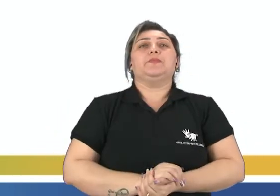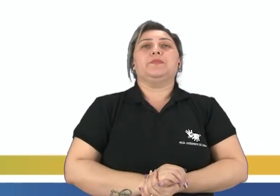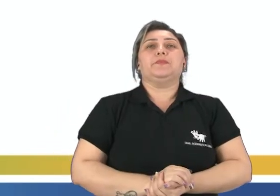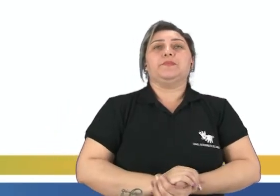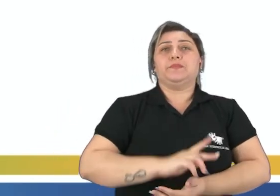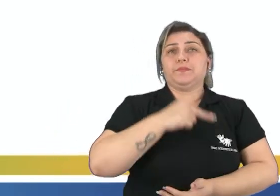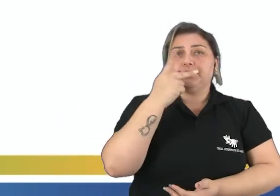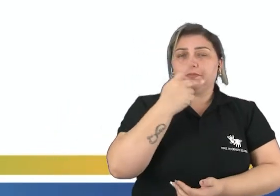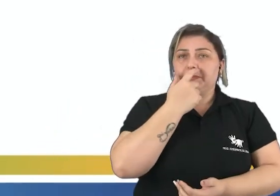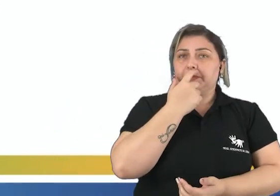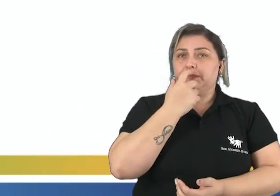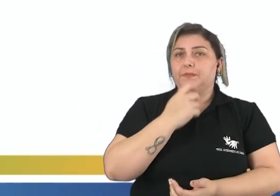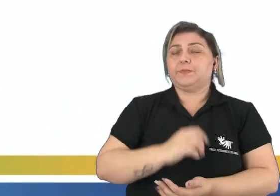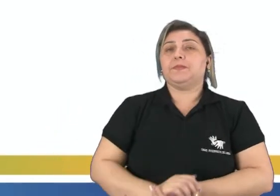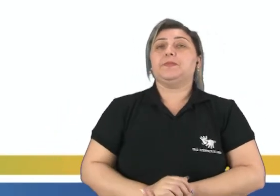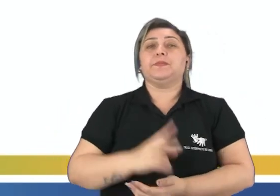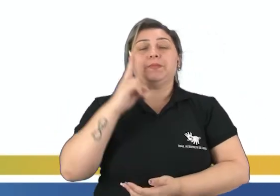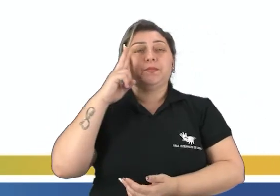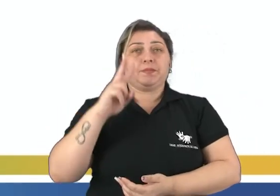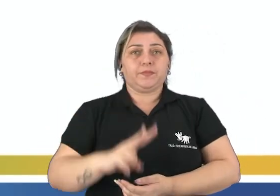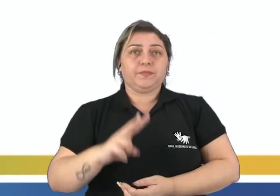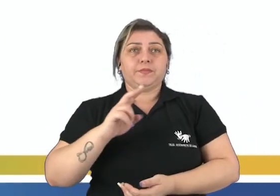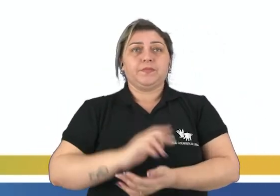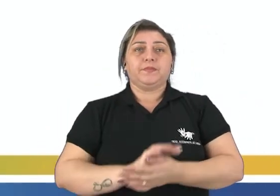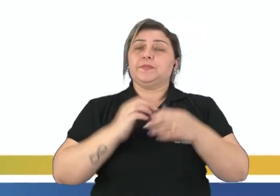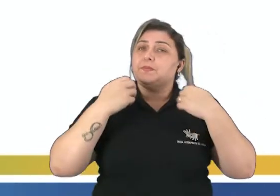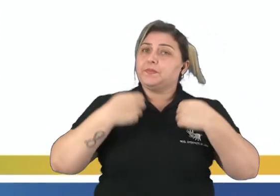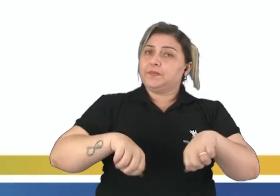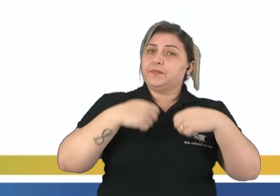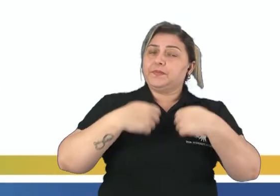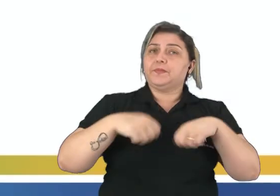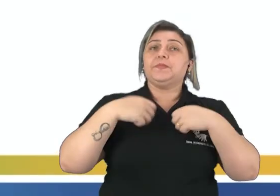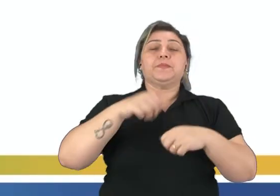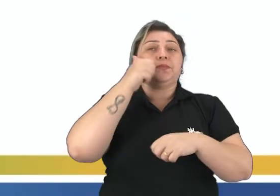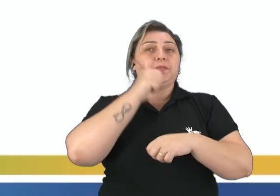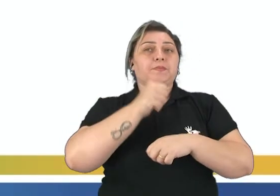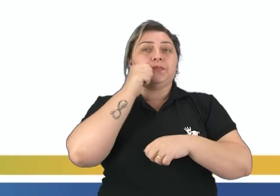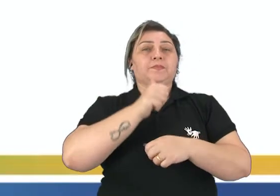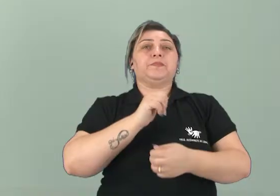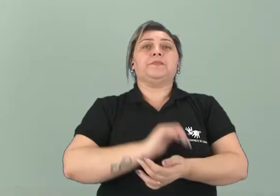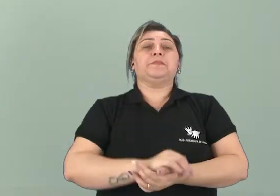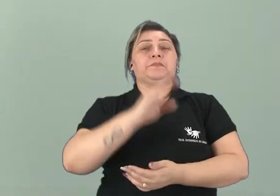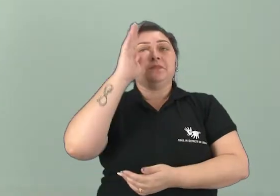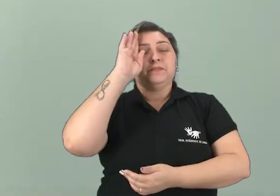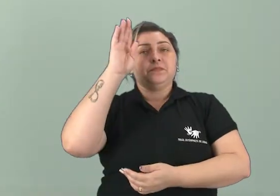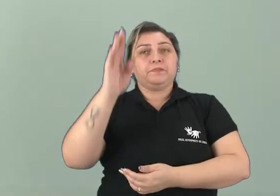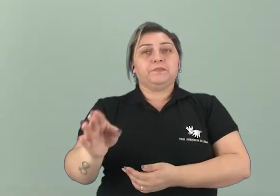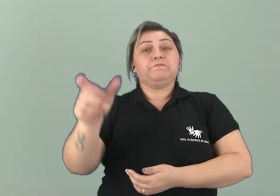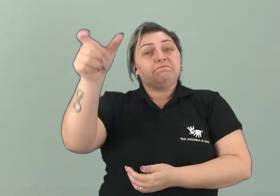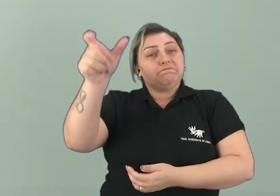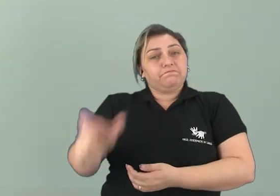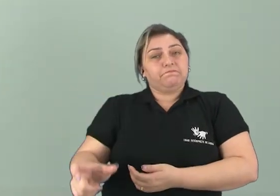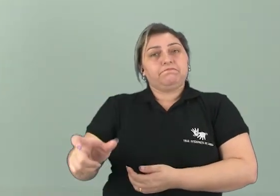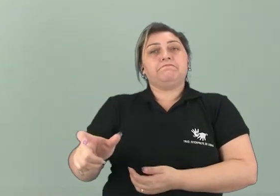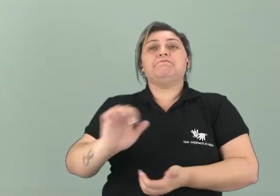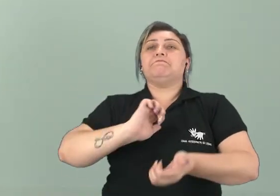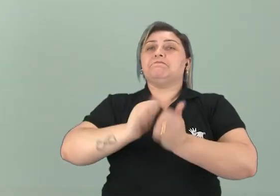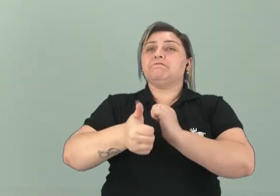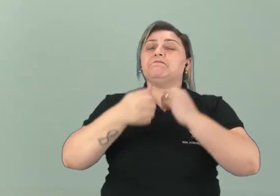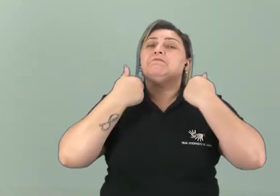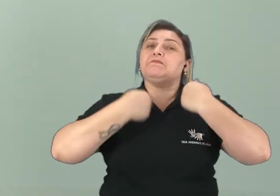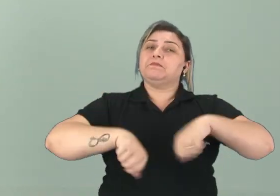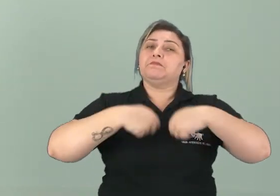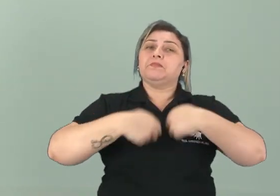quando a gente fala isso, a gente vê que a gente precisa, né, as mulheres precisam, principalmente as atletas, elas precisam